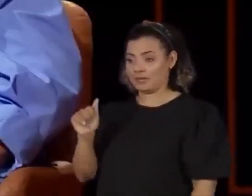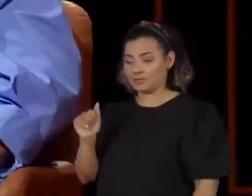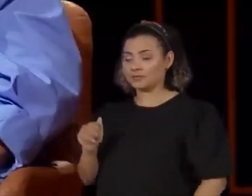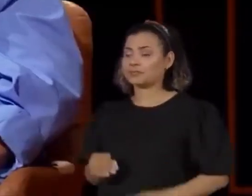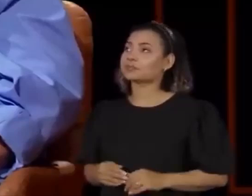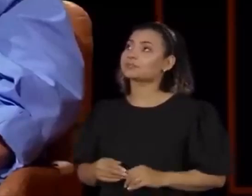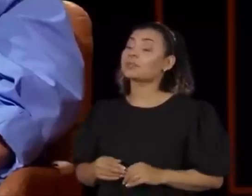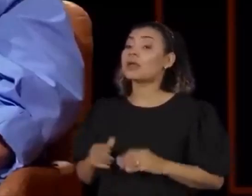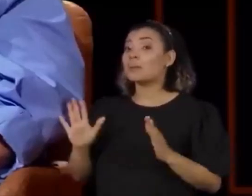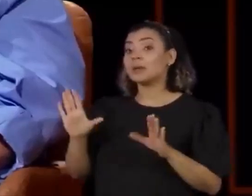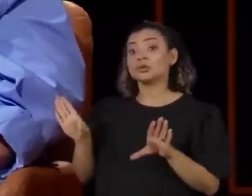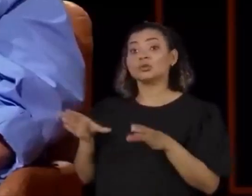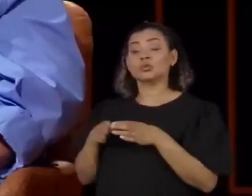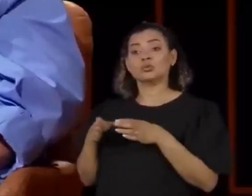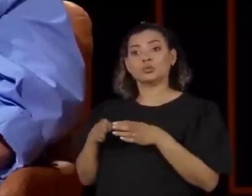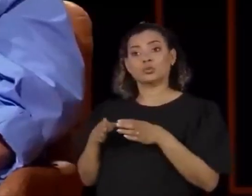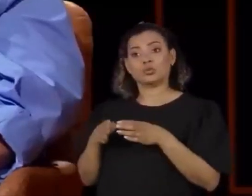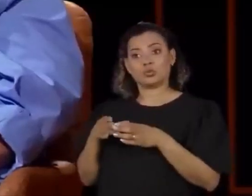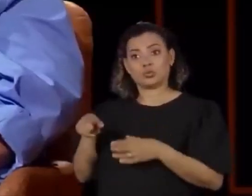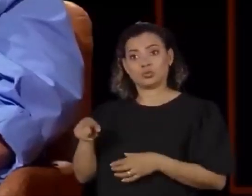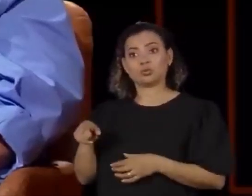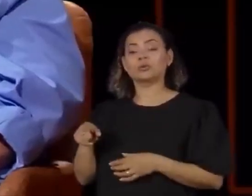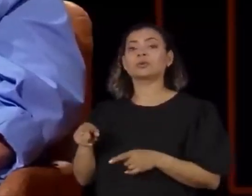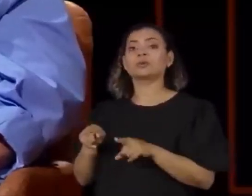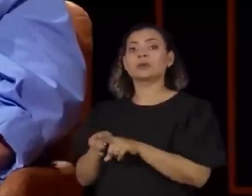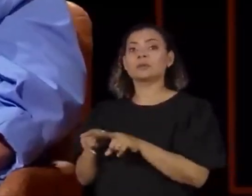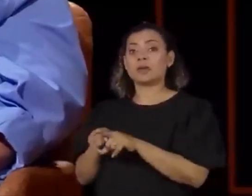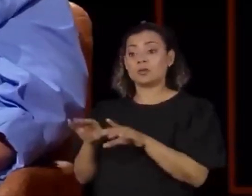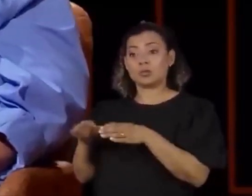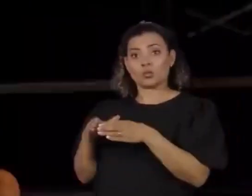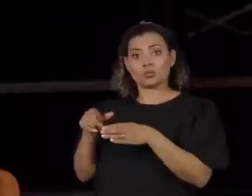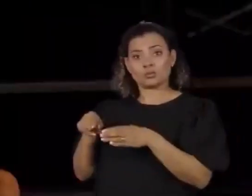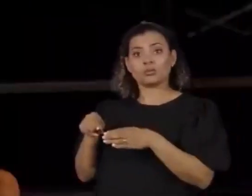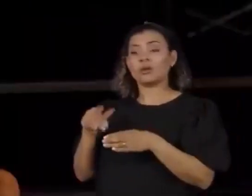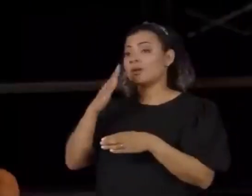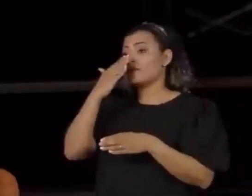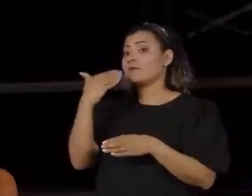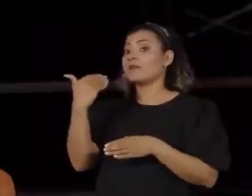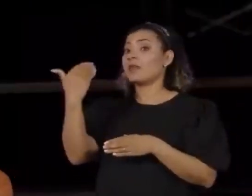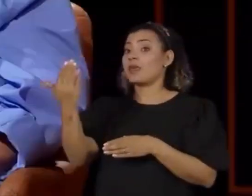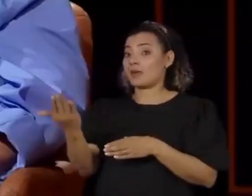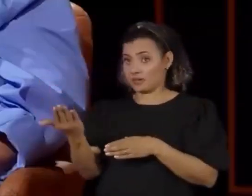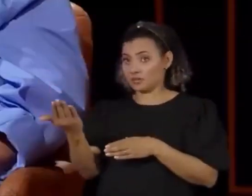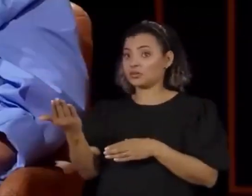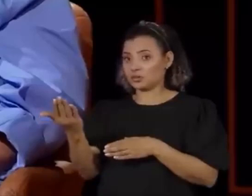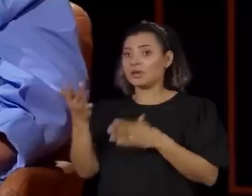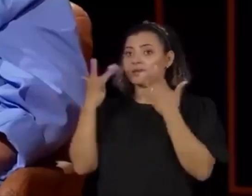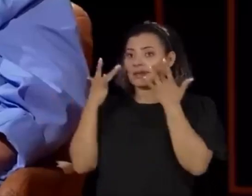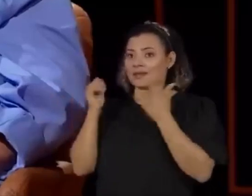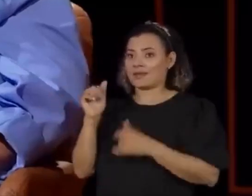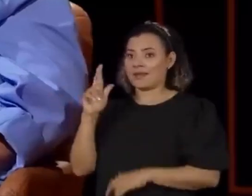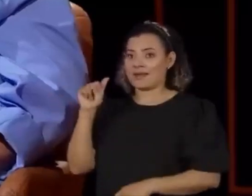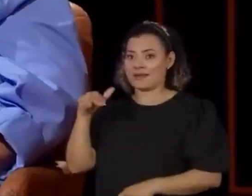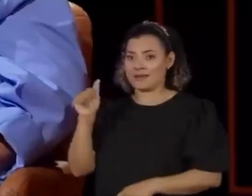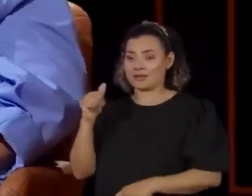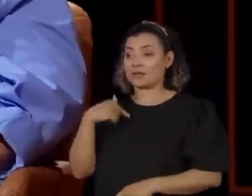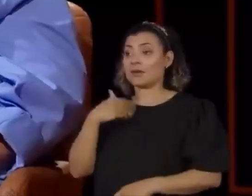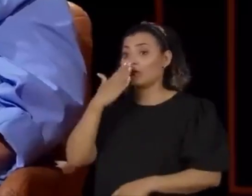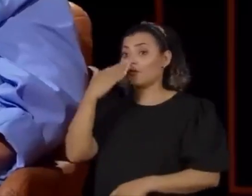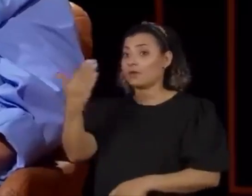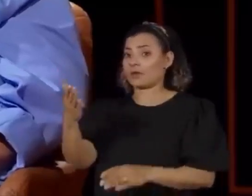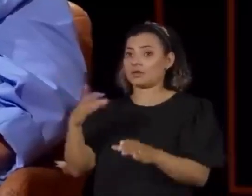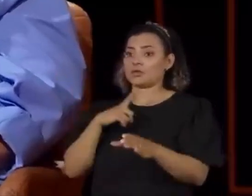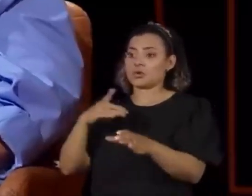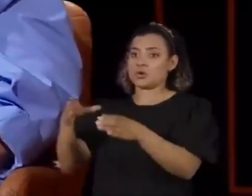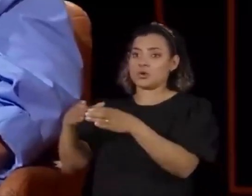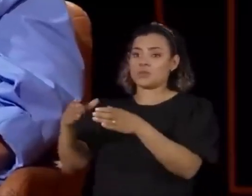tava um grupo no barredo em frente né Fica em frente o Teatro de Arena eles estavam